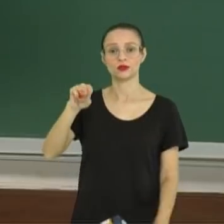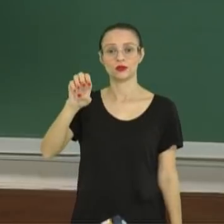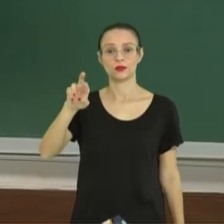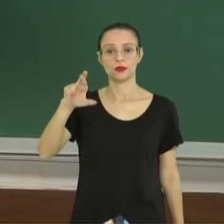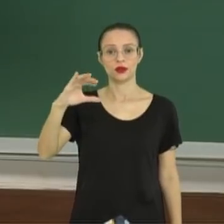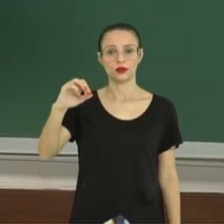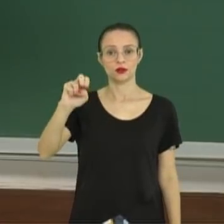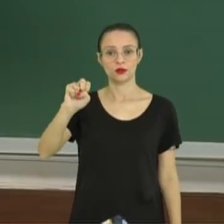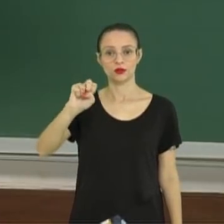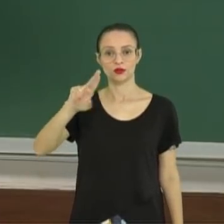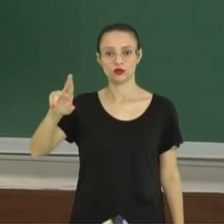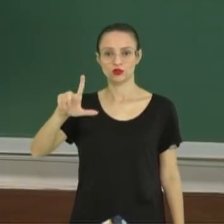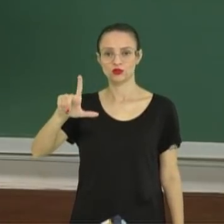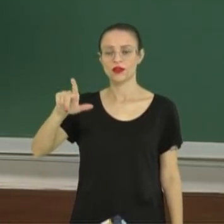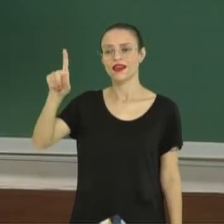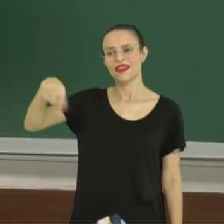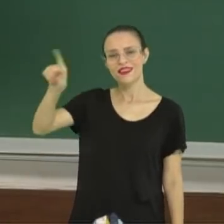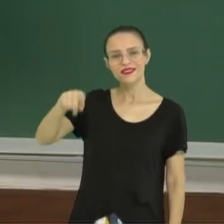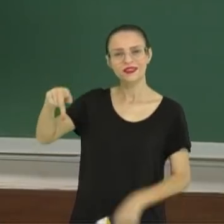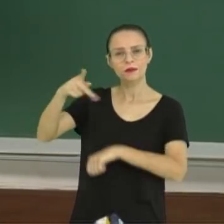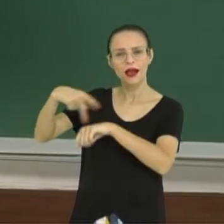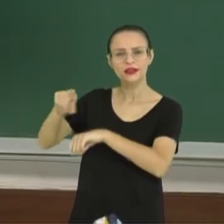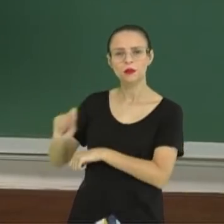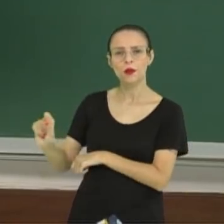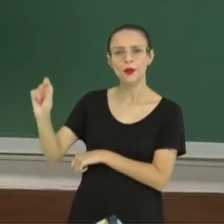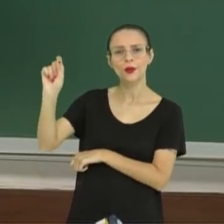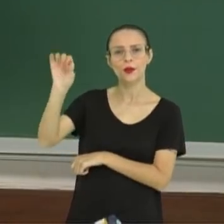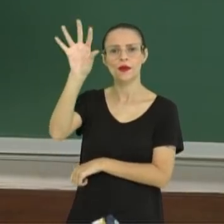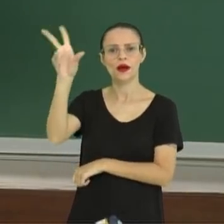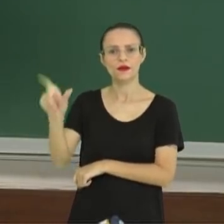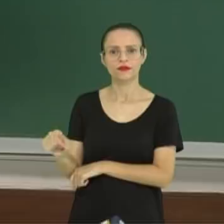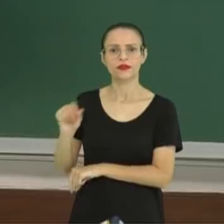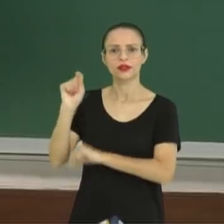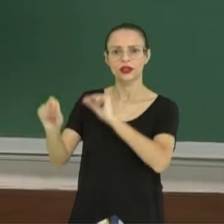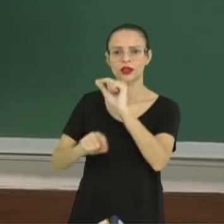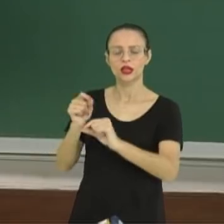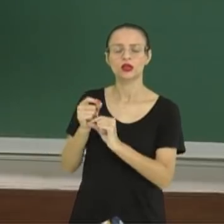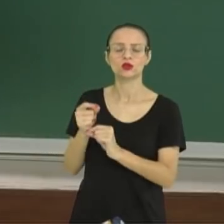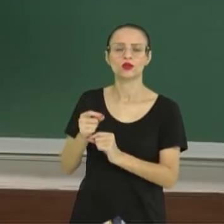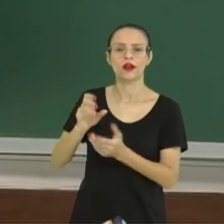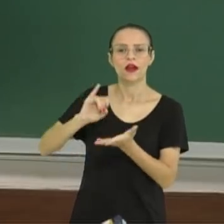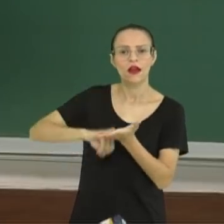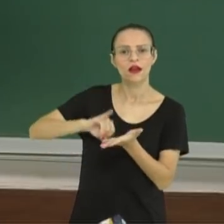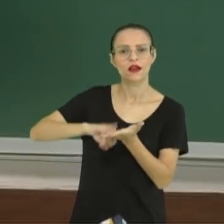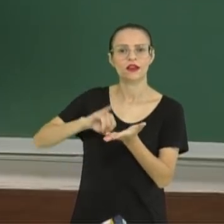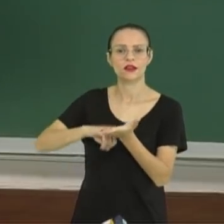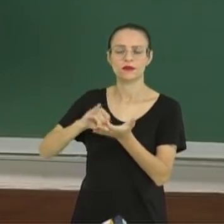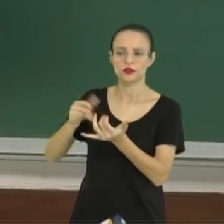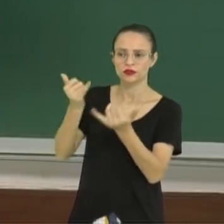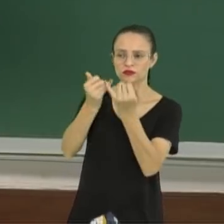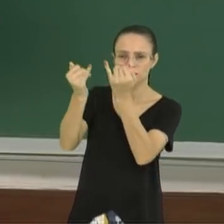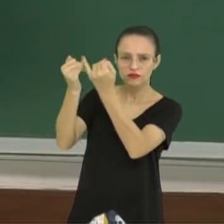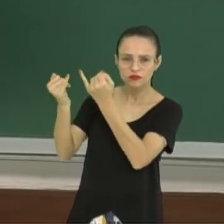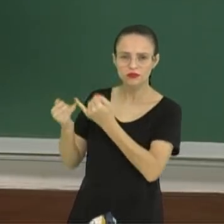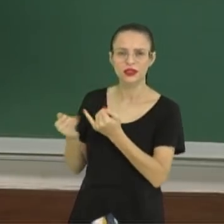Mercosul, entre países africanos, de tarifas alfandegárias semelhantes, né?